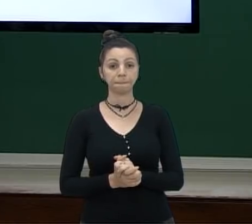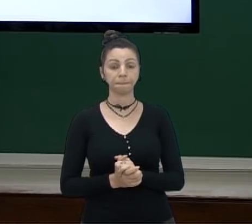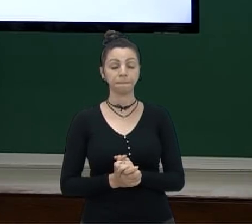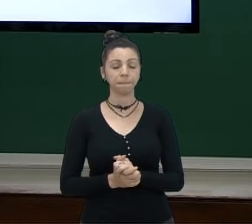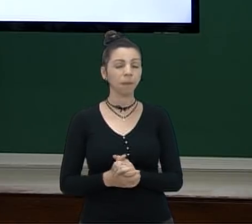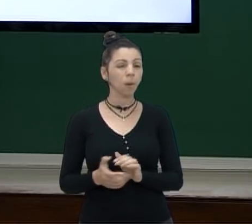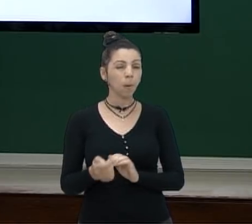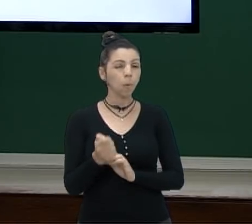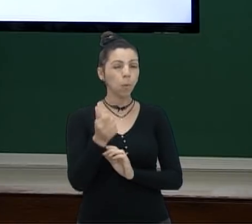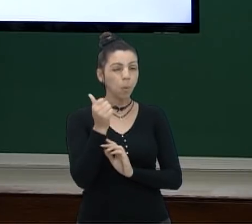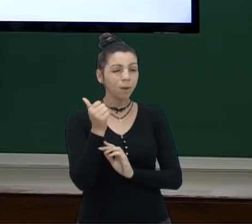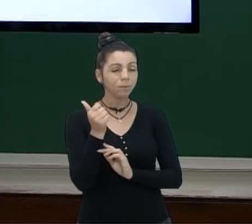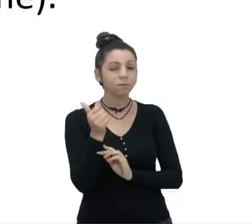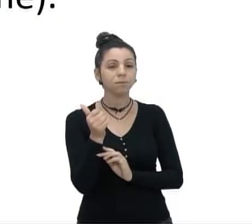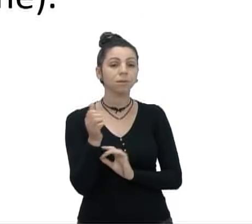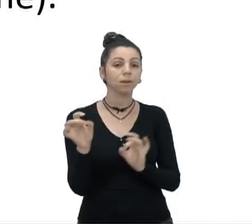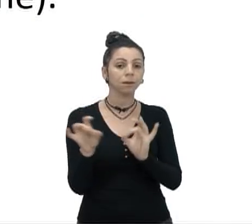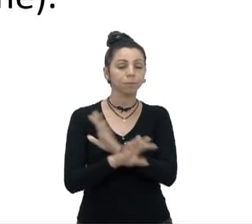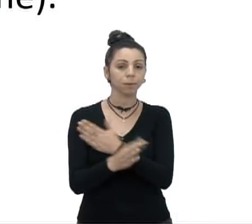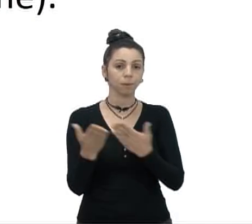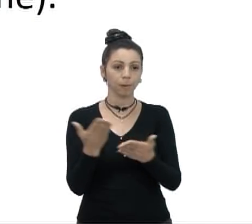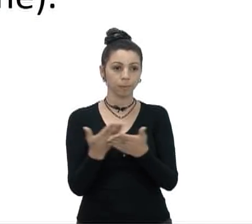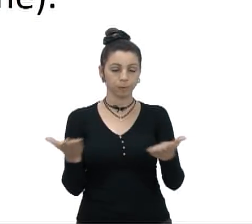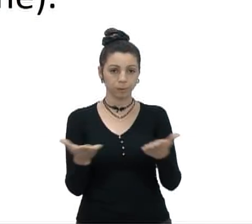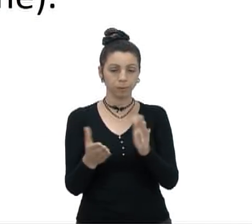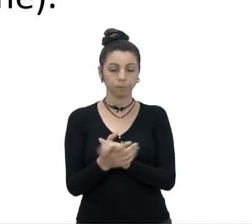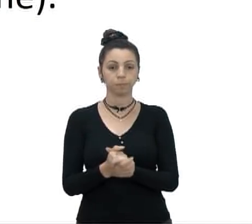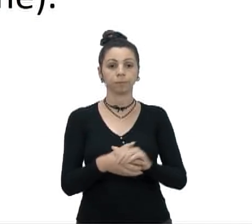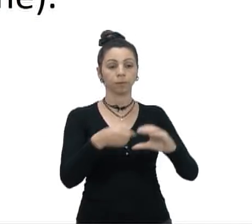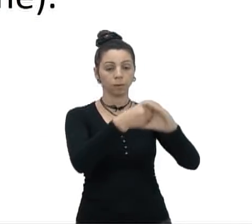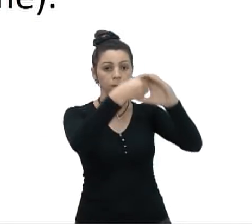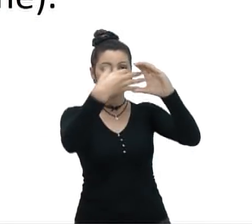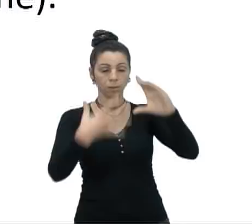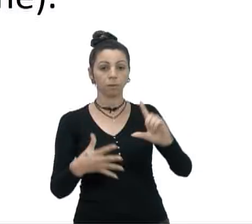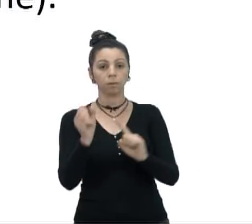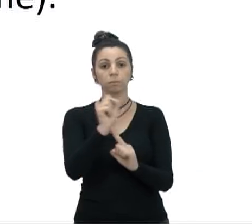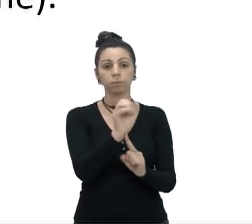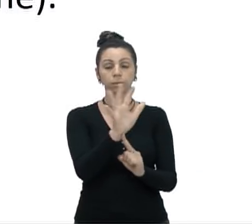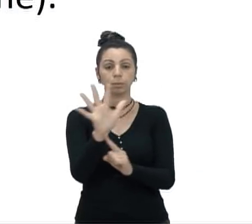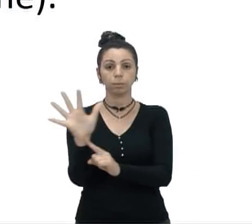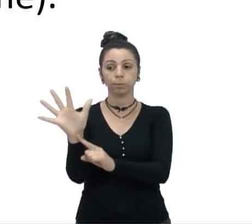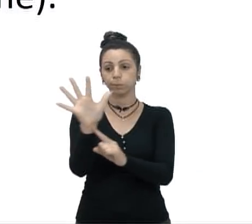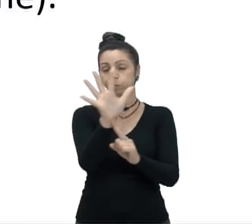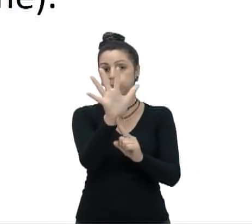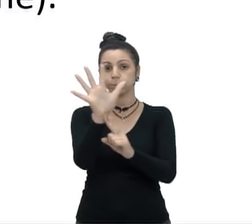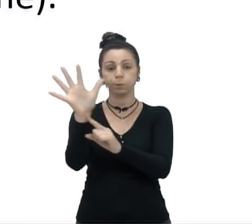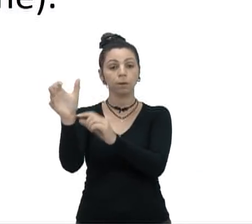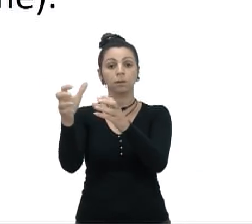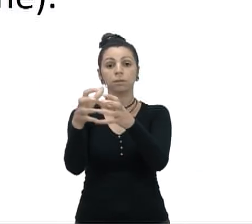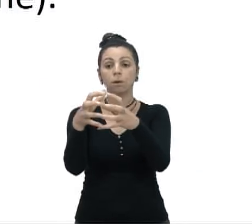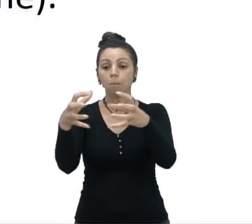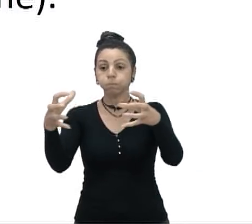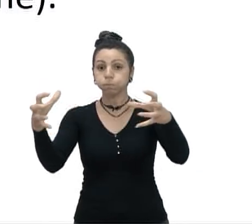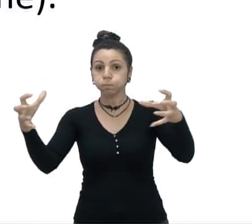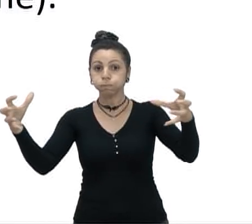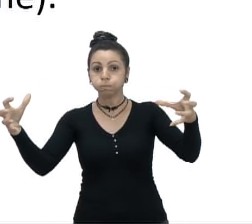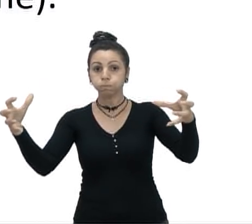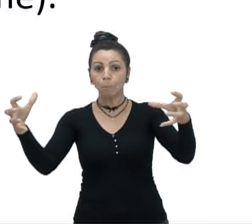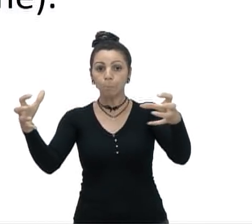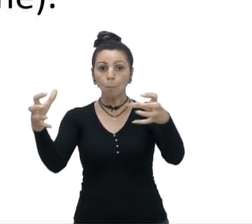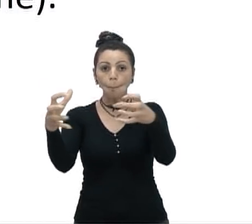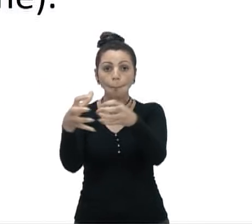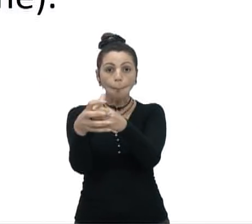Quase encerrando a nossa aula de hoje. Uma característica dos materiais gasosos é a capacidade de expansão e de